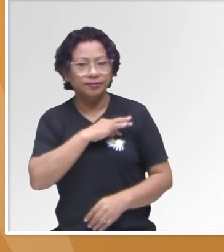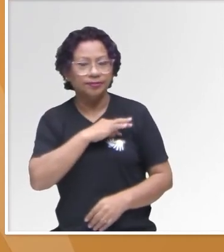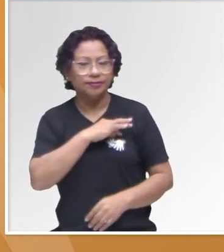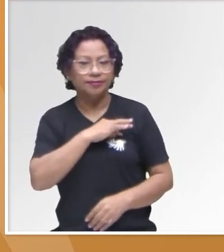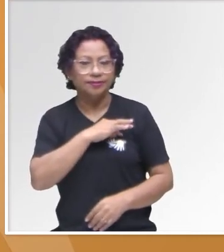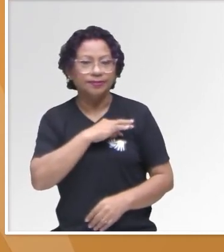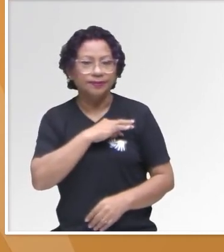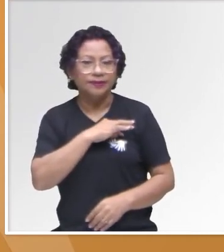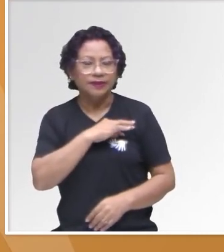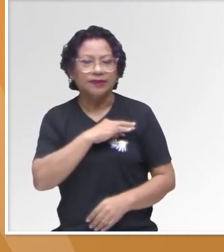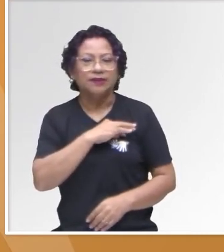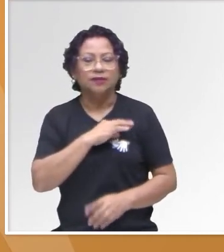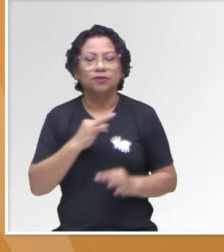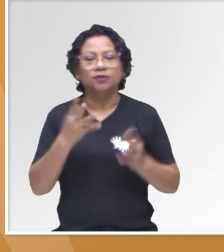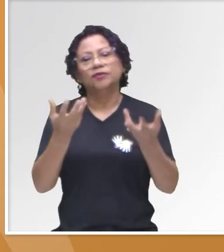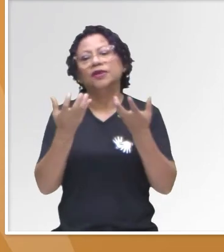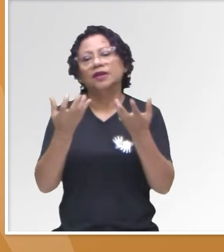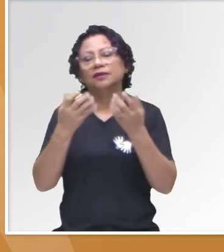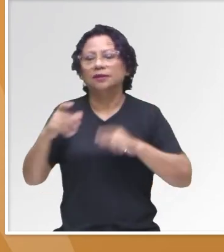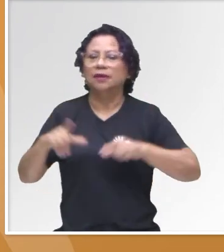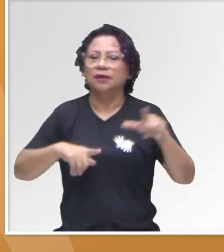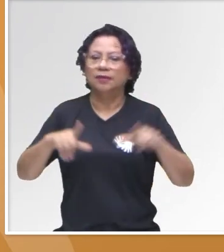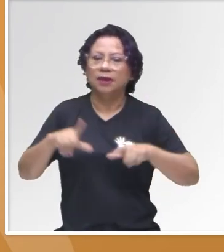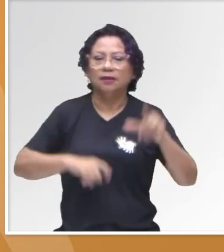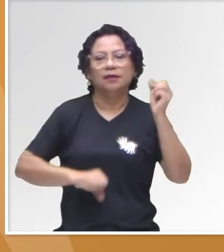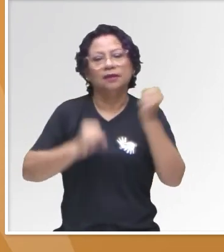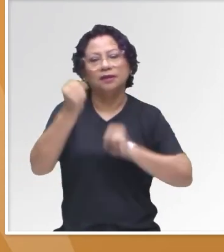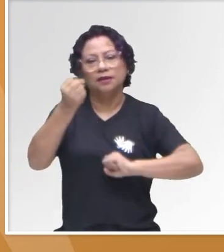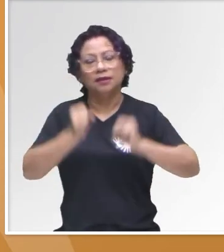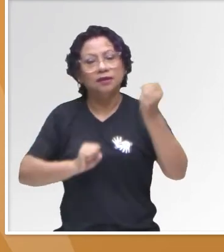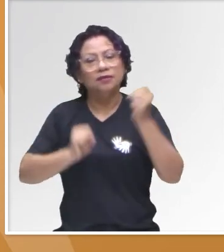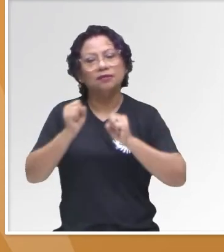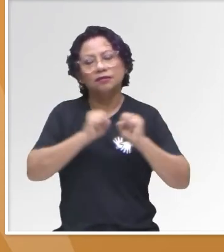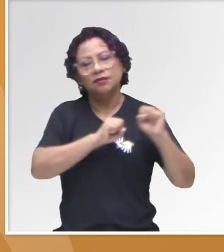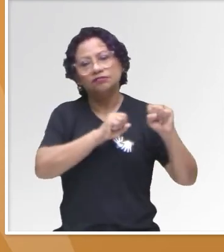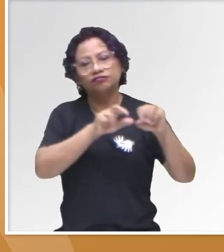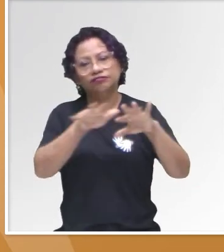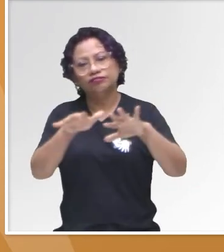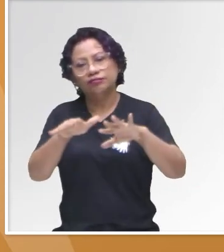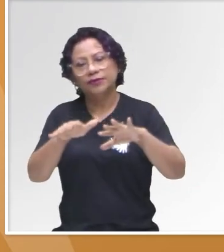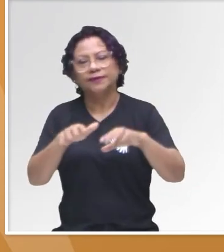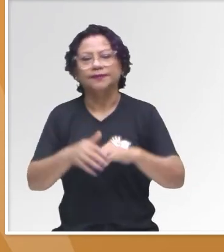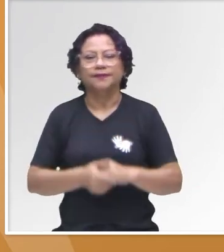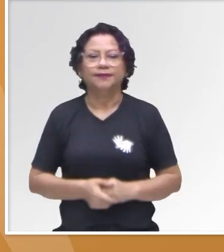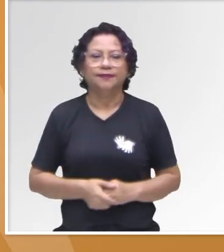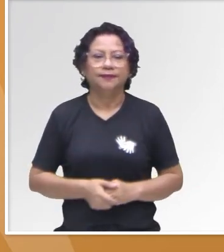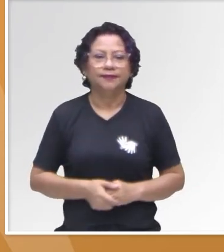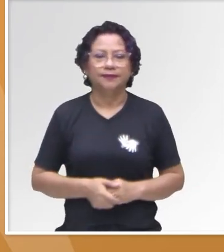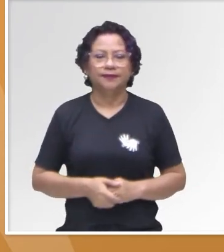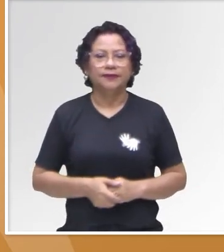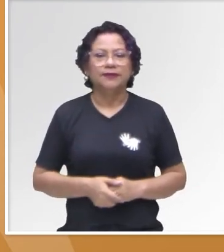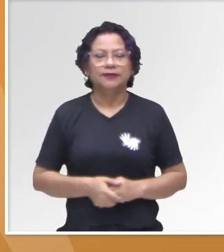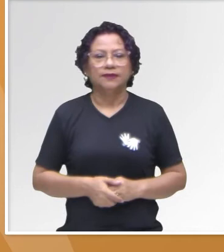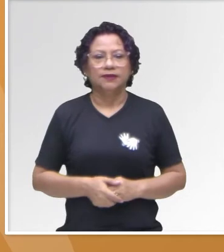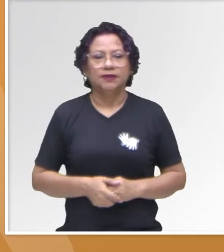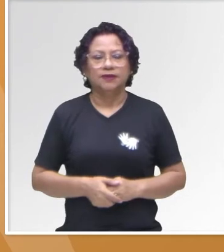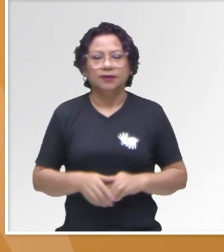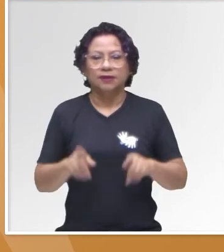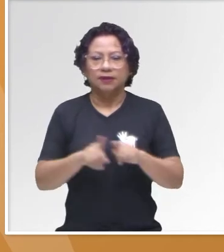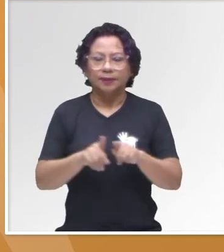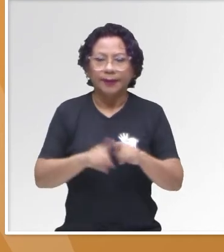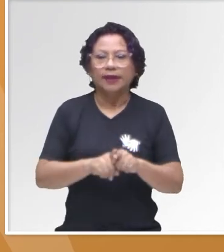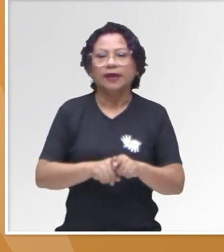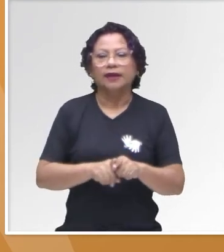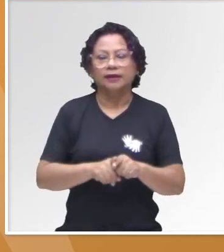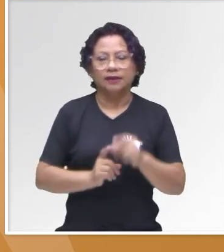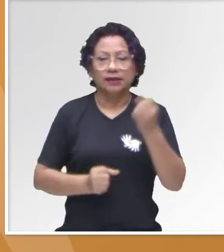empresas estrangeiras, né? Então, acaba atraindo, e além também de outras questões, né, como a diminuição de impostos,